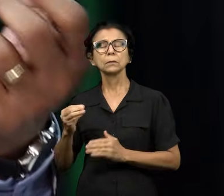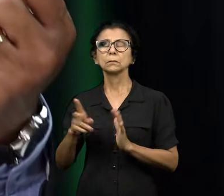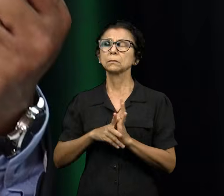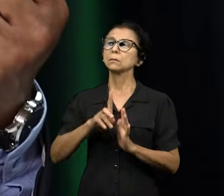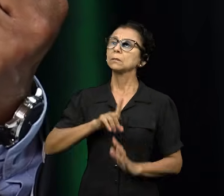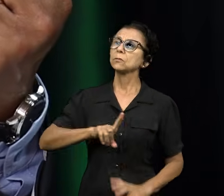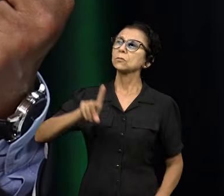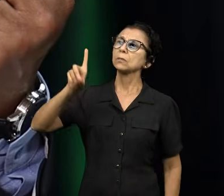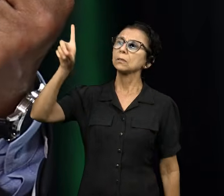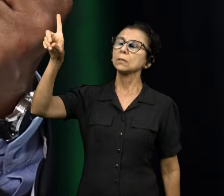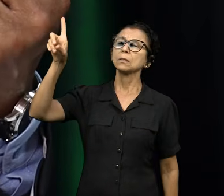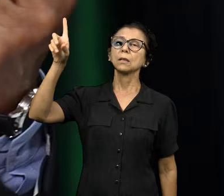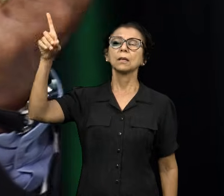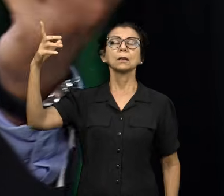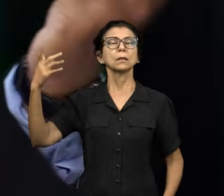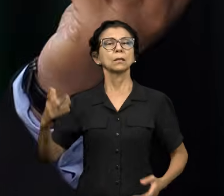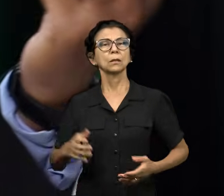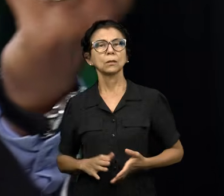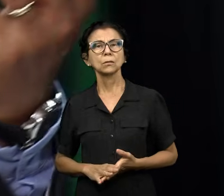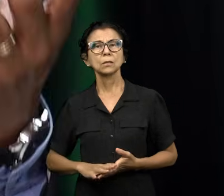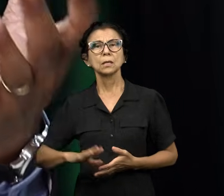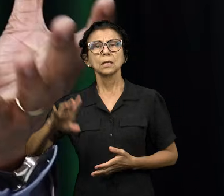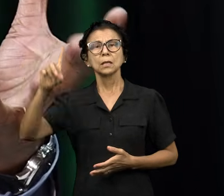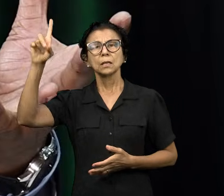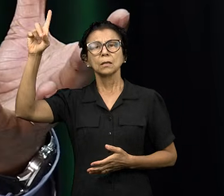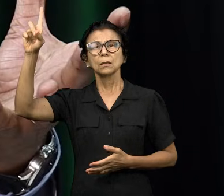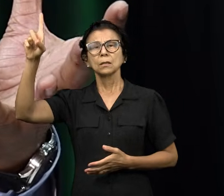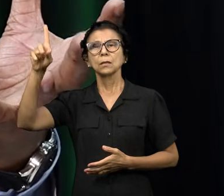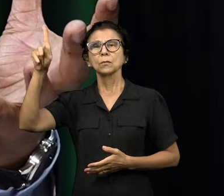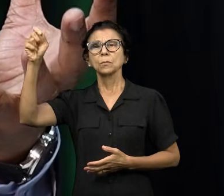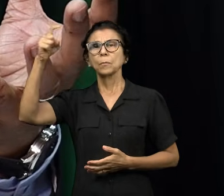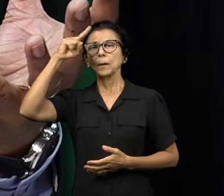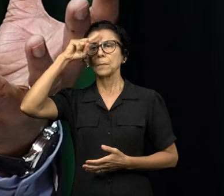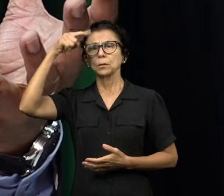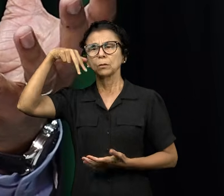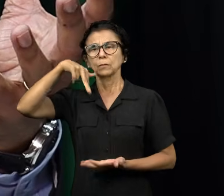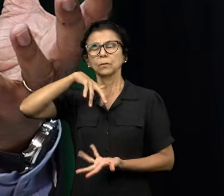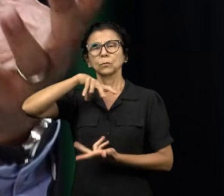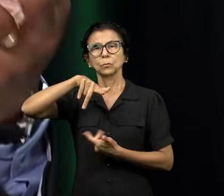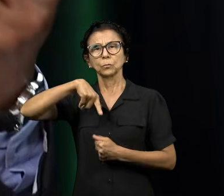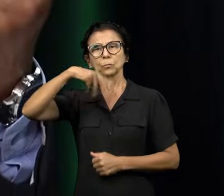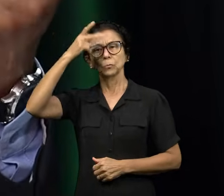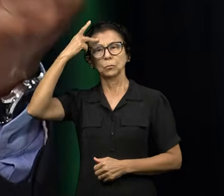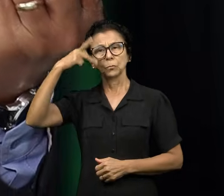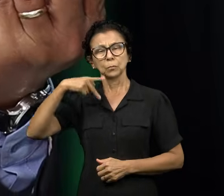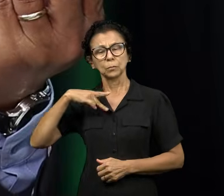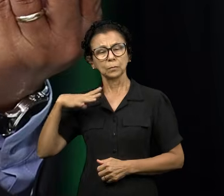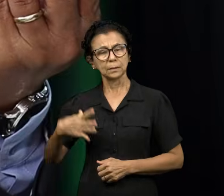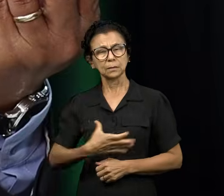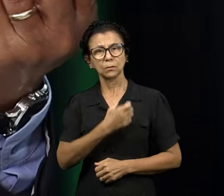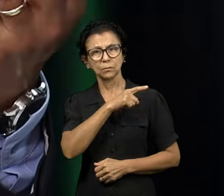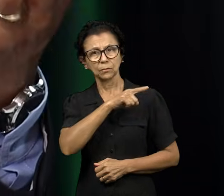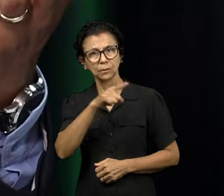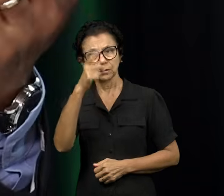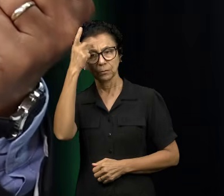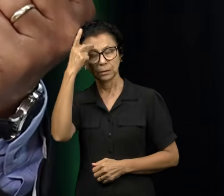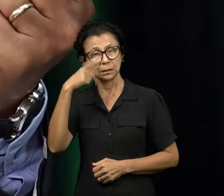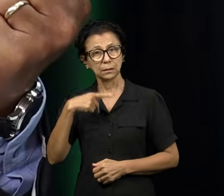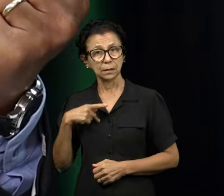filho de Deus, como aquele que foi enviado para salvar o homem. E esta